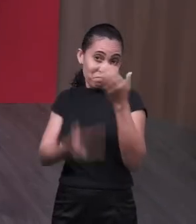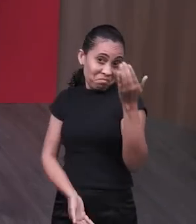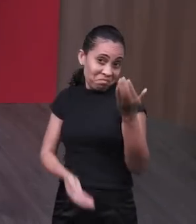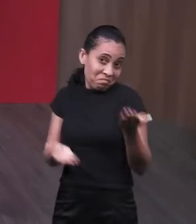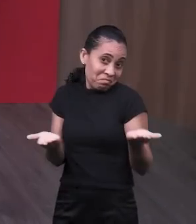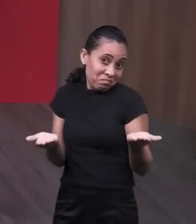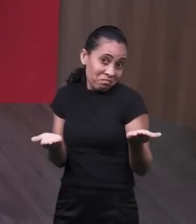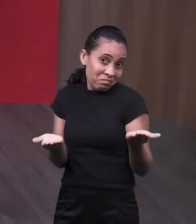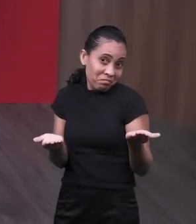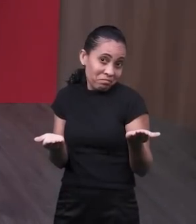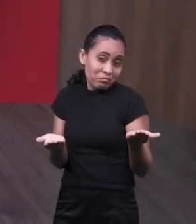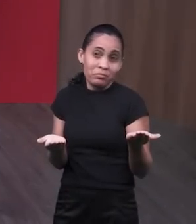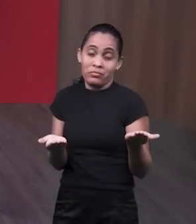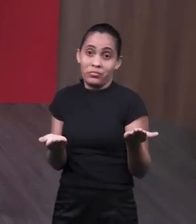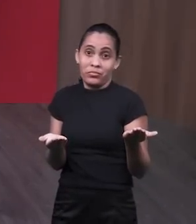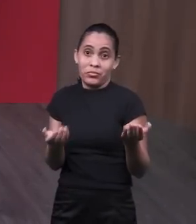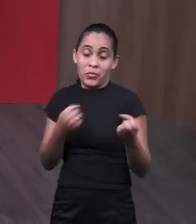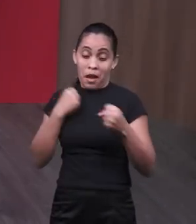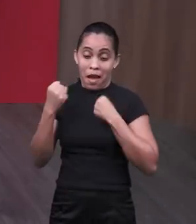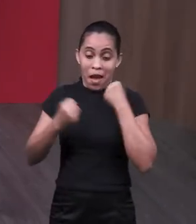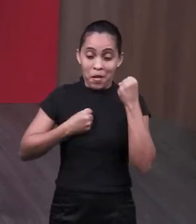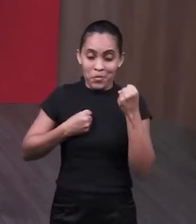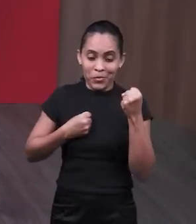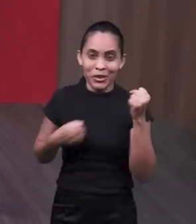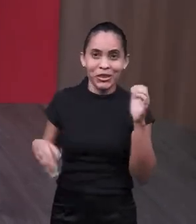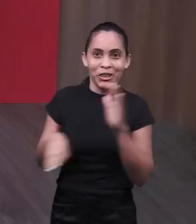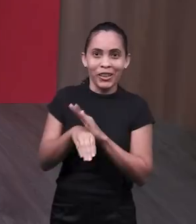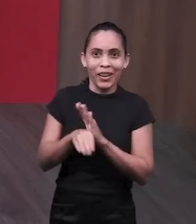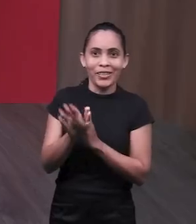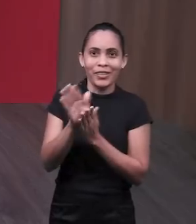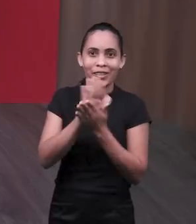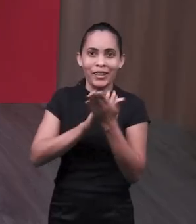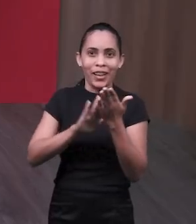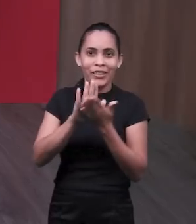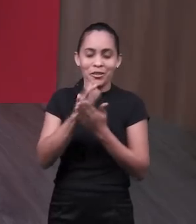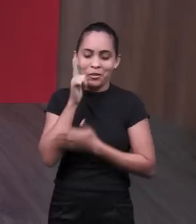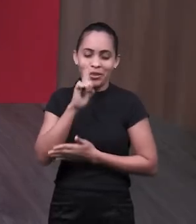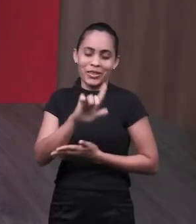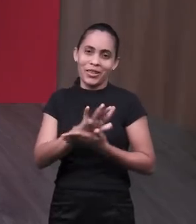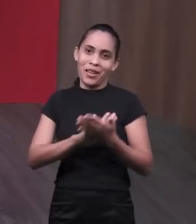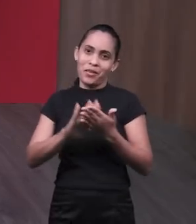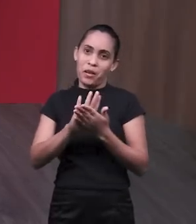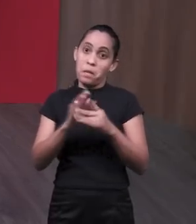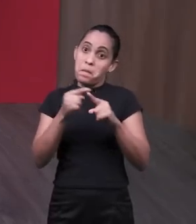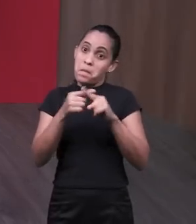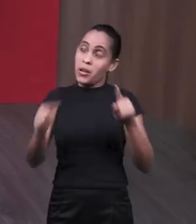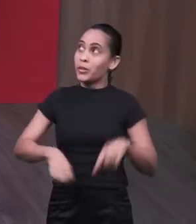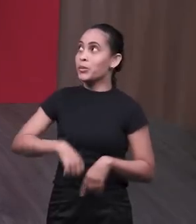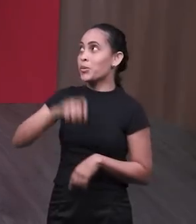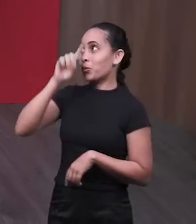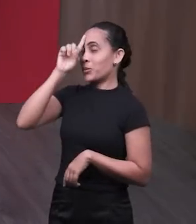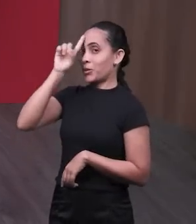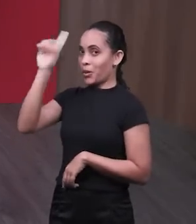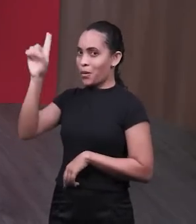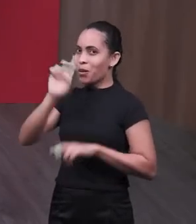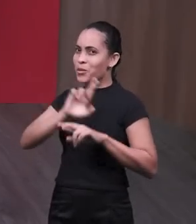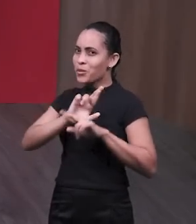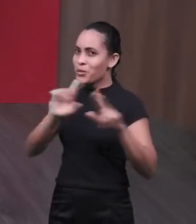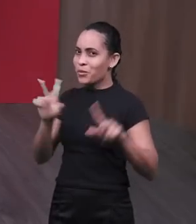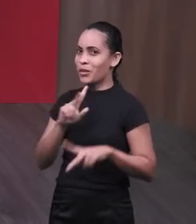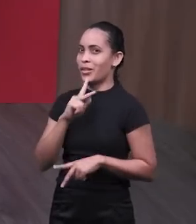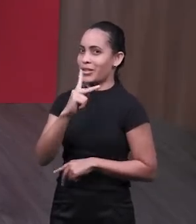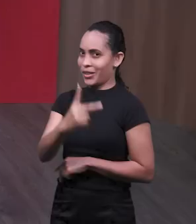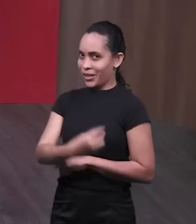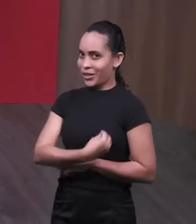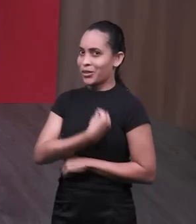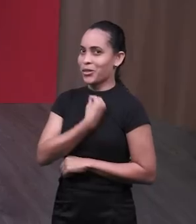quantas pessoas rápidas que nunca chegaram. Mas o Senhor vai ser a diferença na vida de